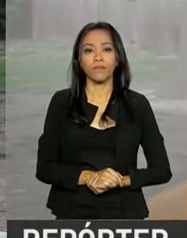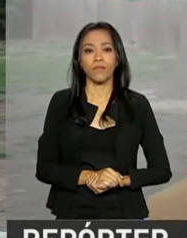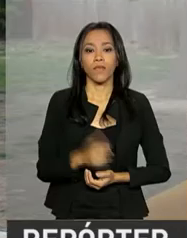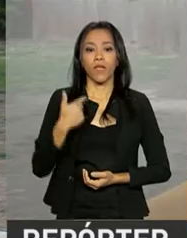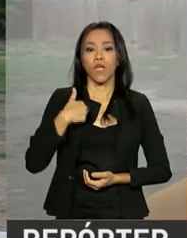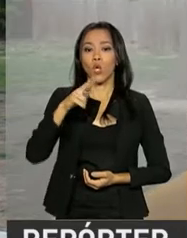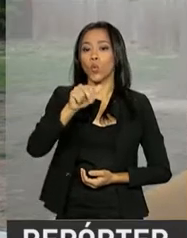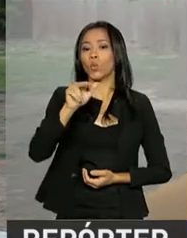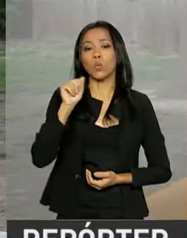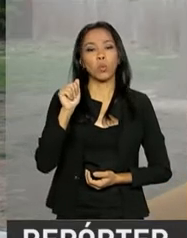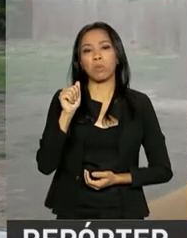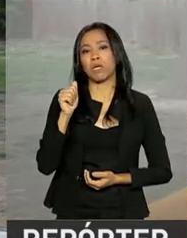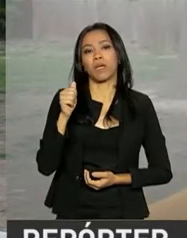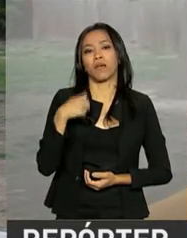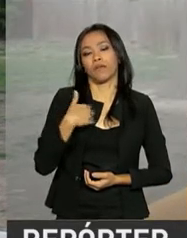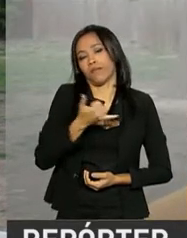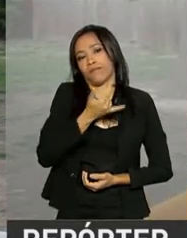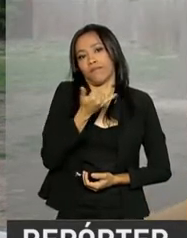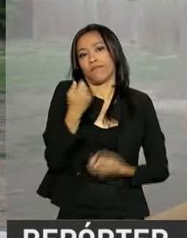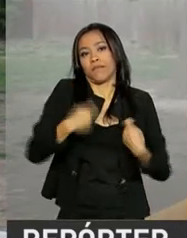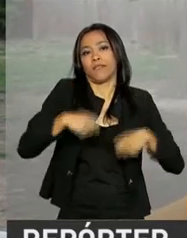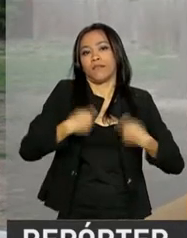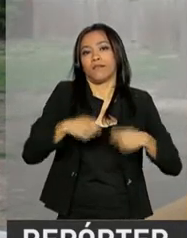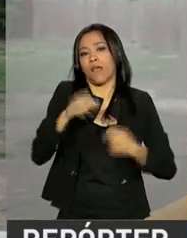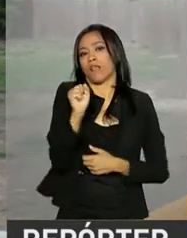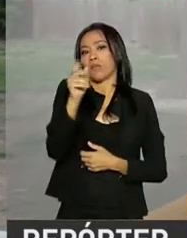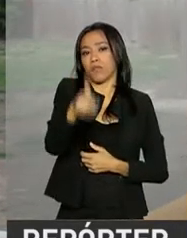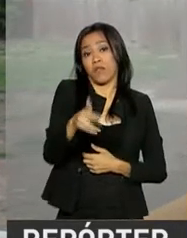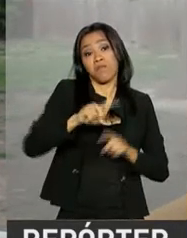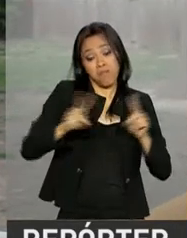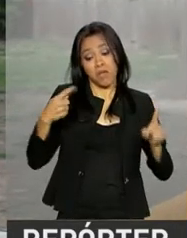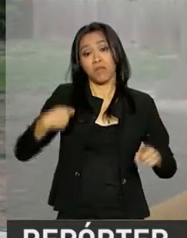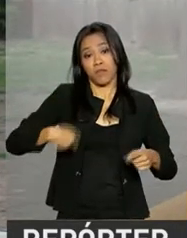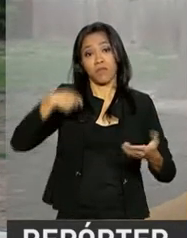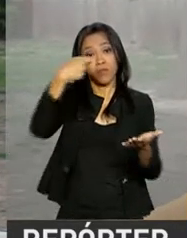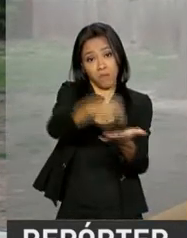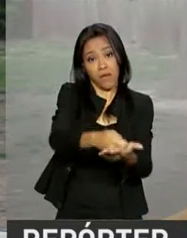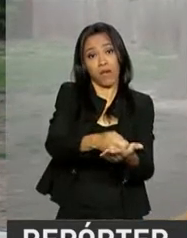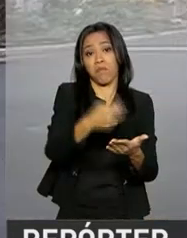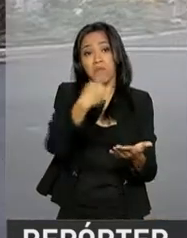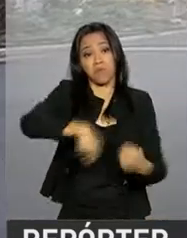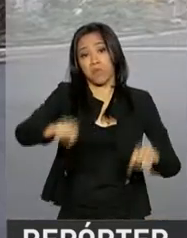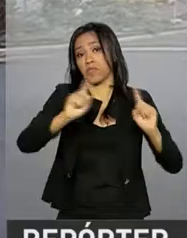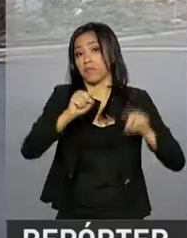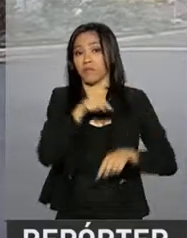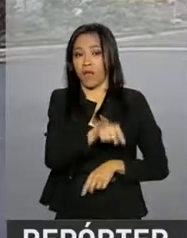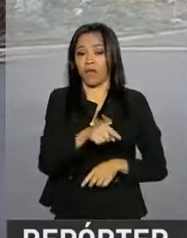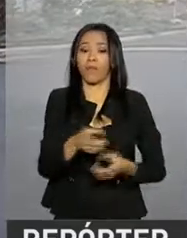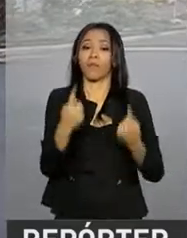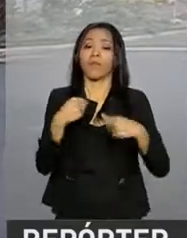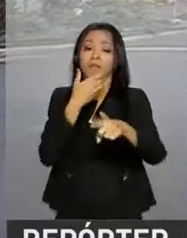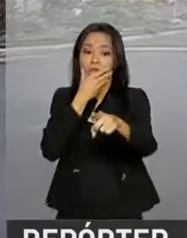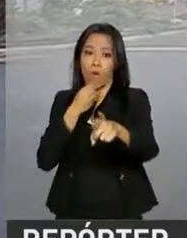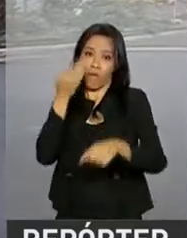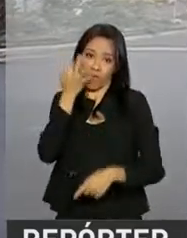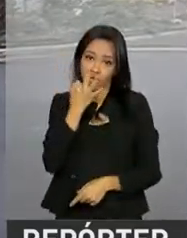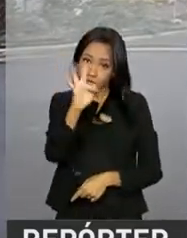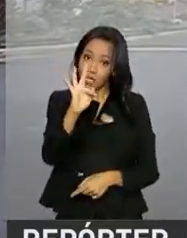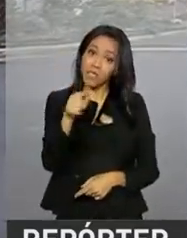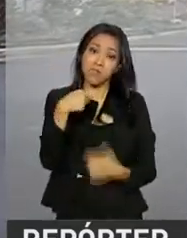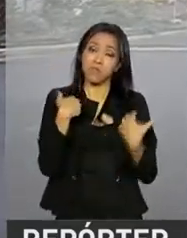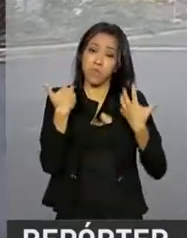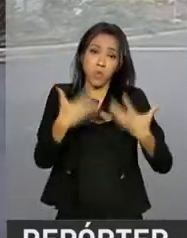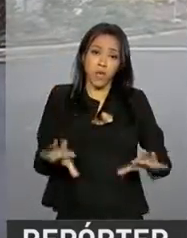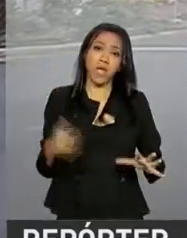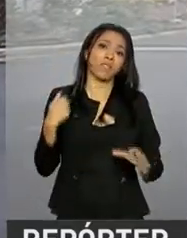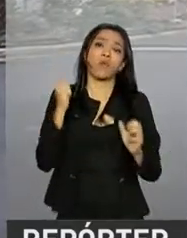Eu nunca quis depender da Seguridade Social, mas temos que pagar, mas na verdade não precisamos dela. Este francês, por sua vez, diz que não quer se